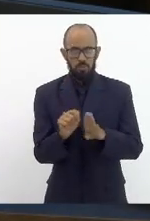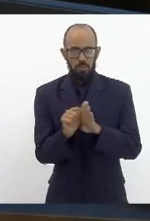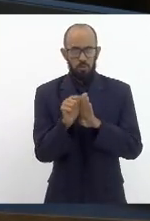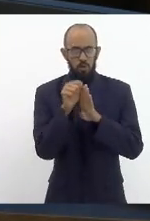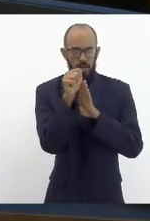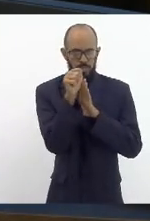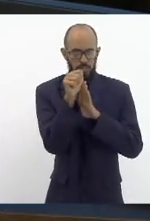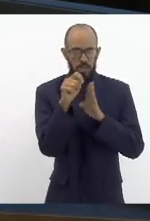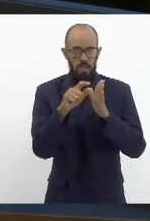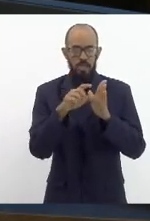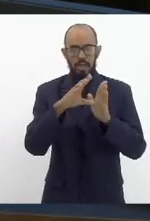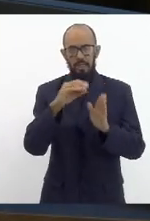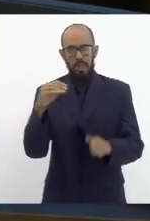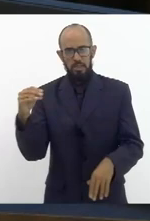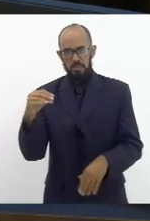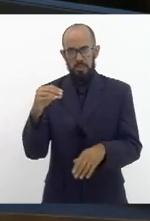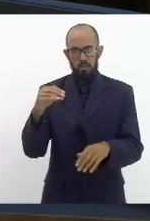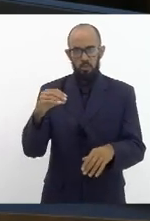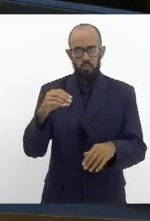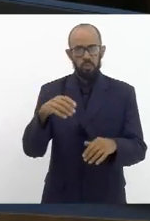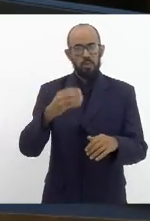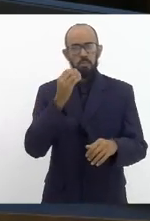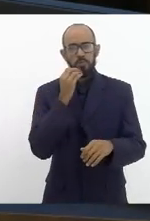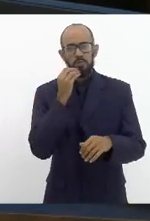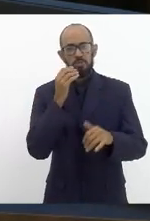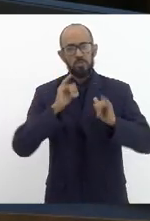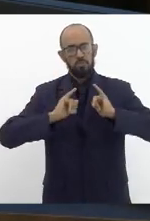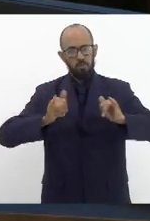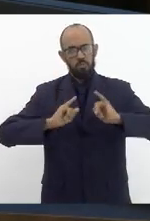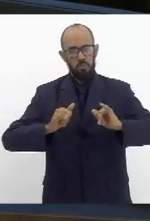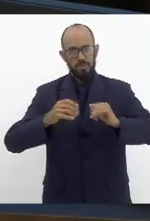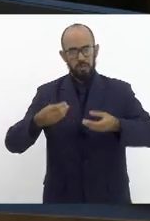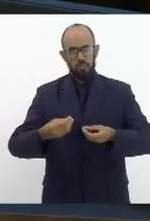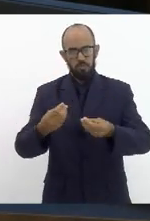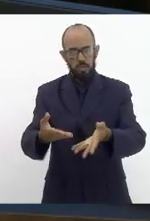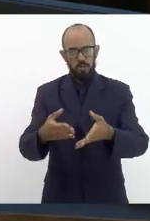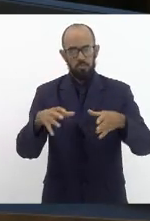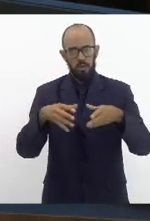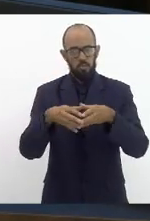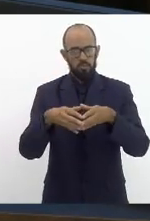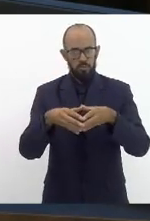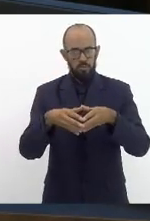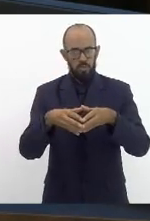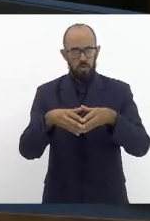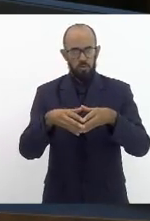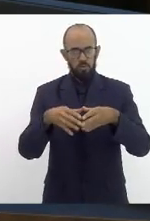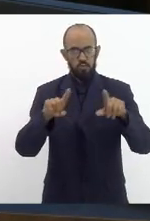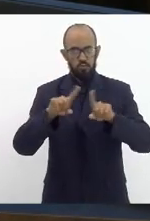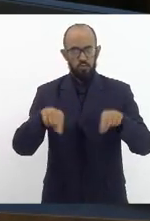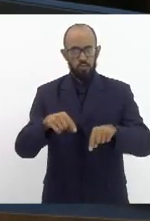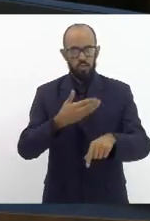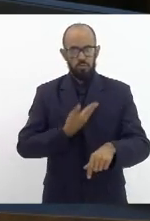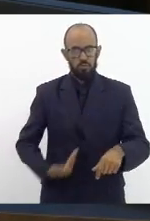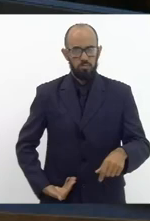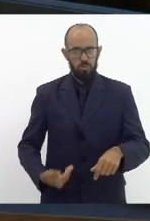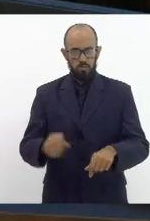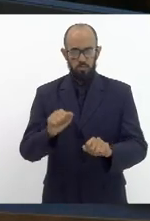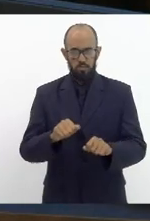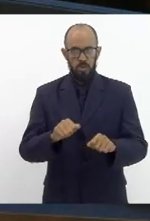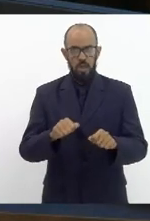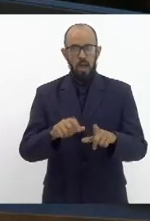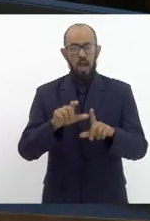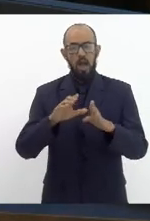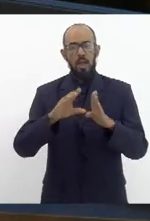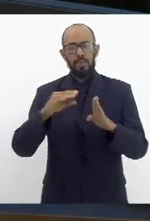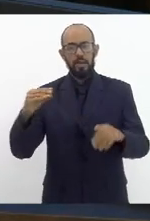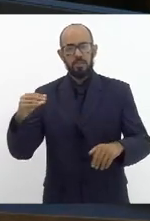e atrasando o que deveria ser uma informação prestada à Comissão de Servidores Públicos, atrasando em 6 meses, pelo menos, que é o tempo que se